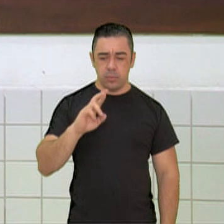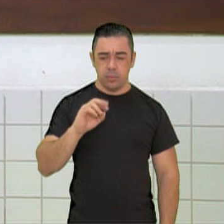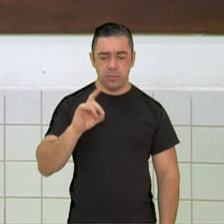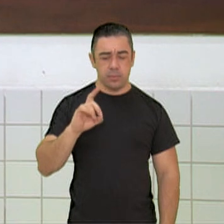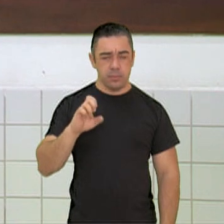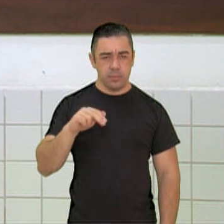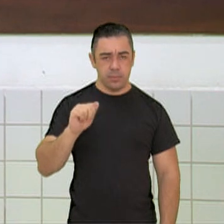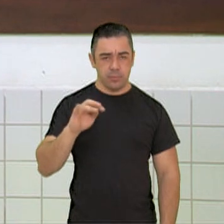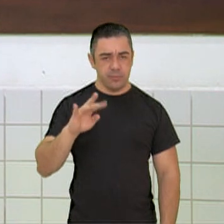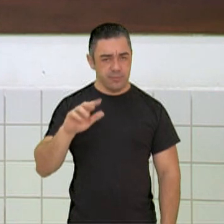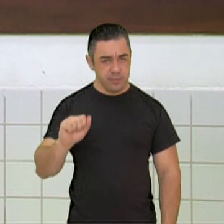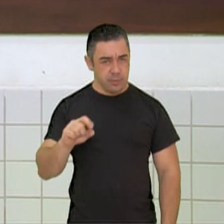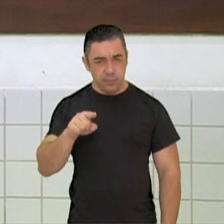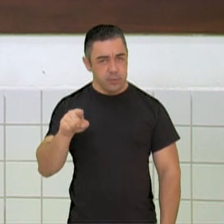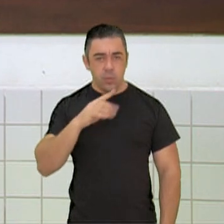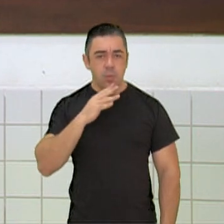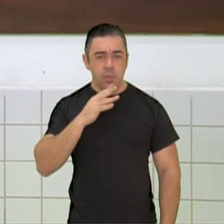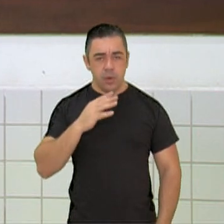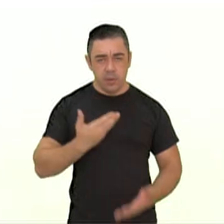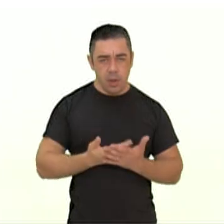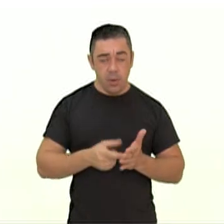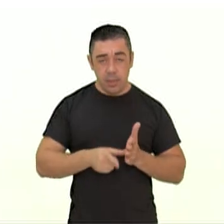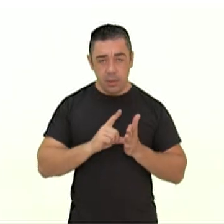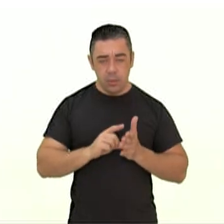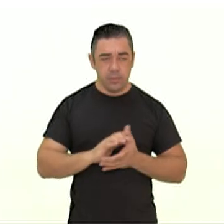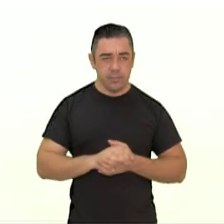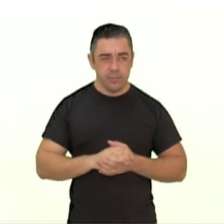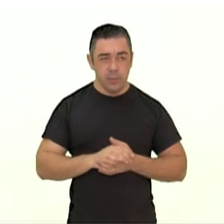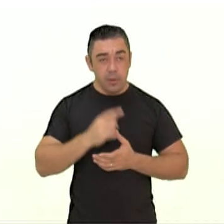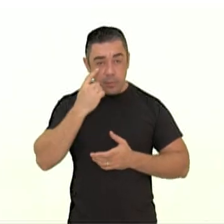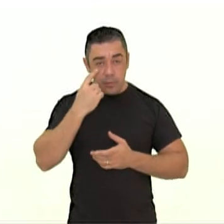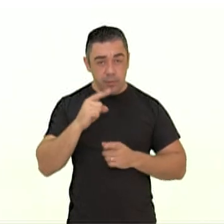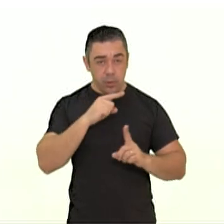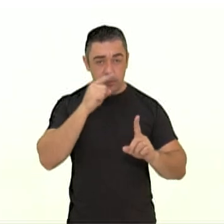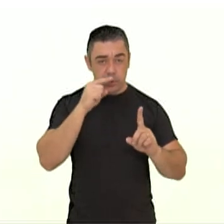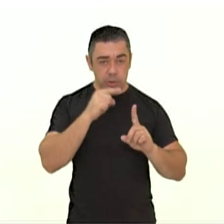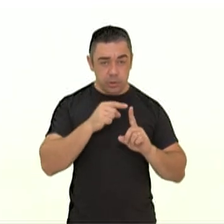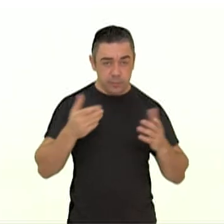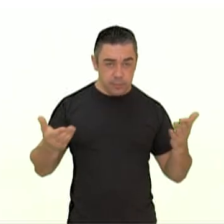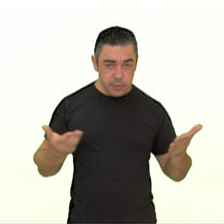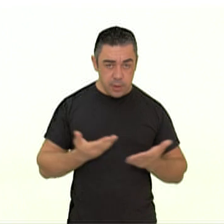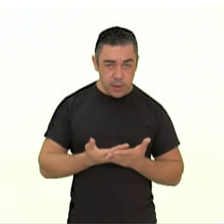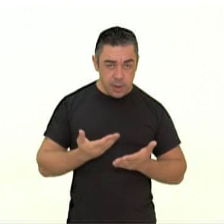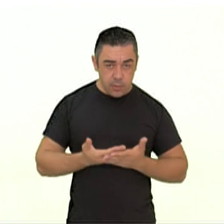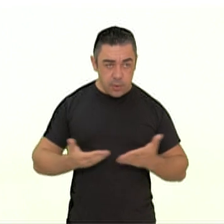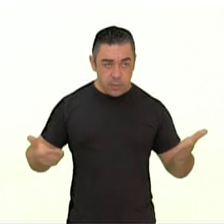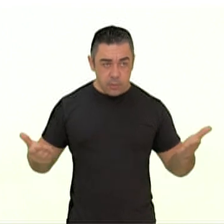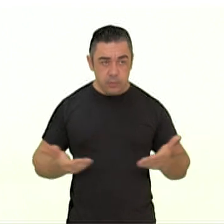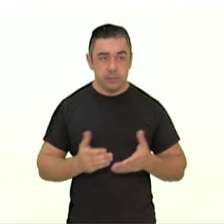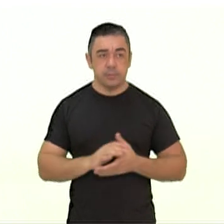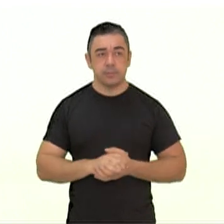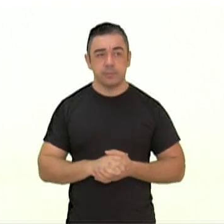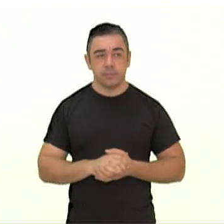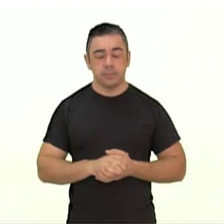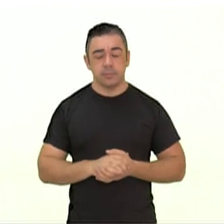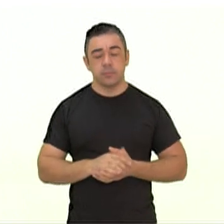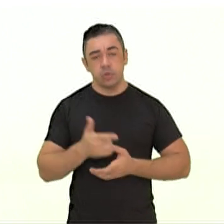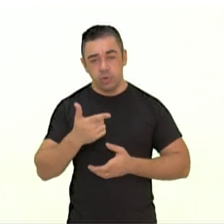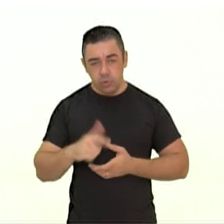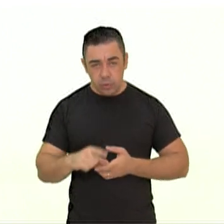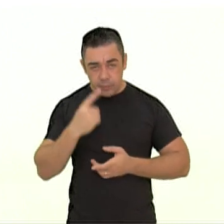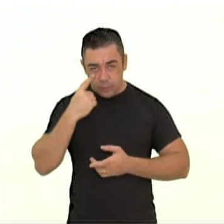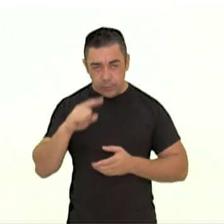conheceram na aula anterior. Vamos agora aos objetivos da nossa aula de hoje. Revisar